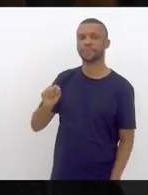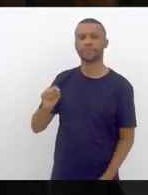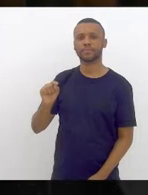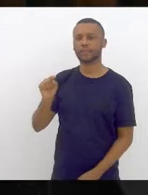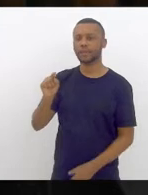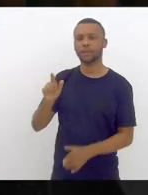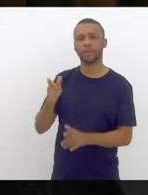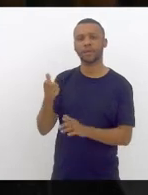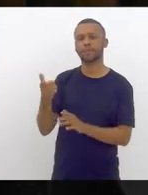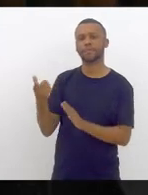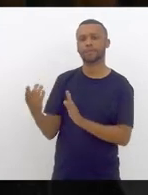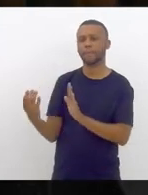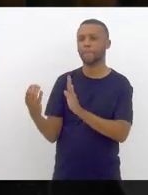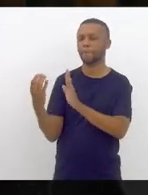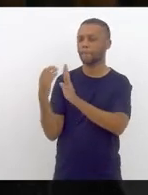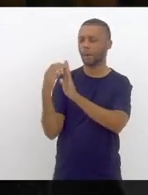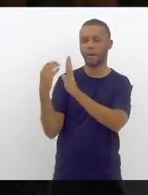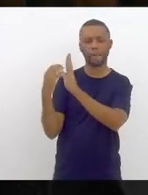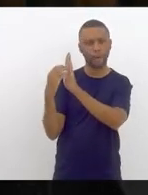fez publicar